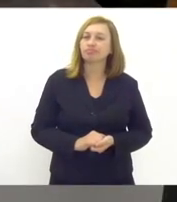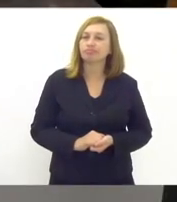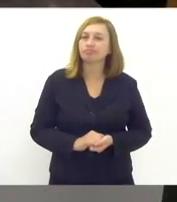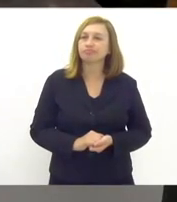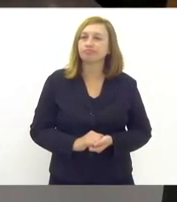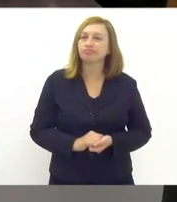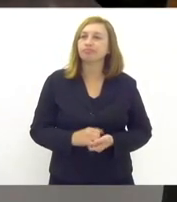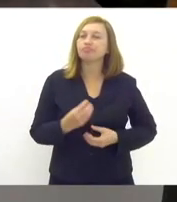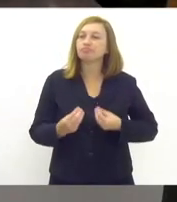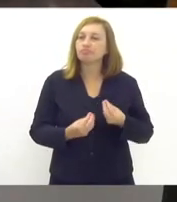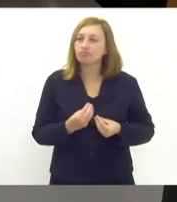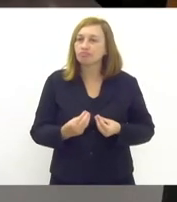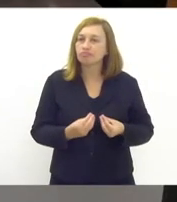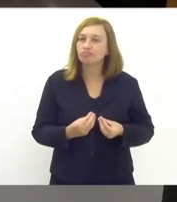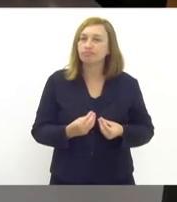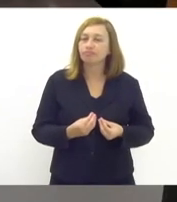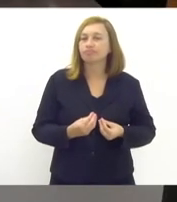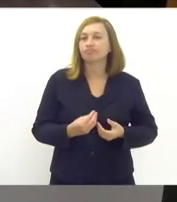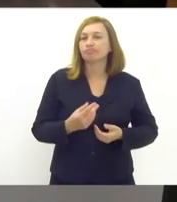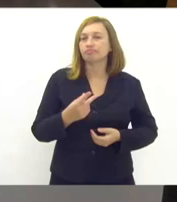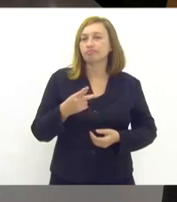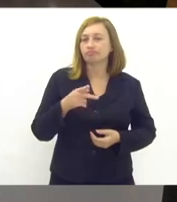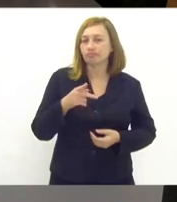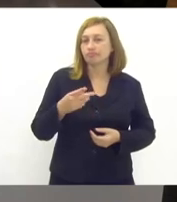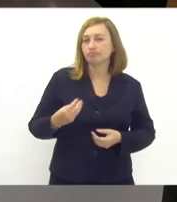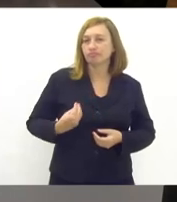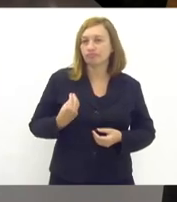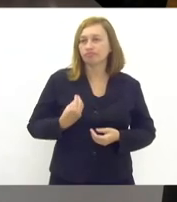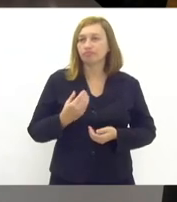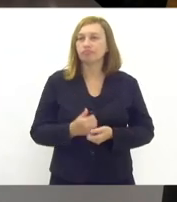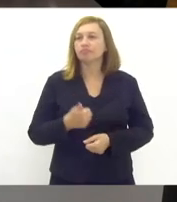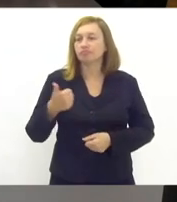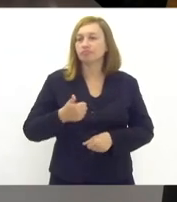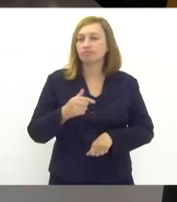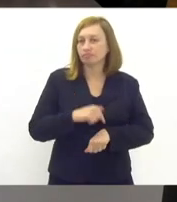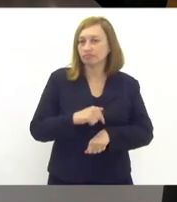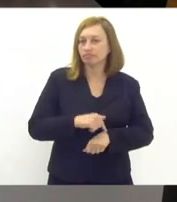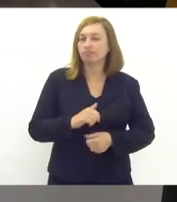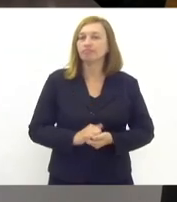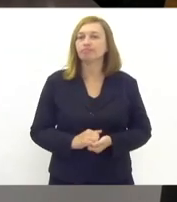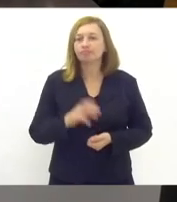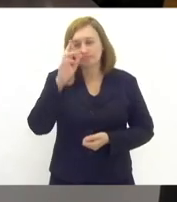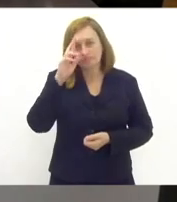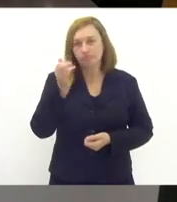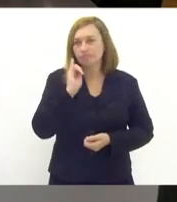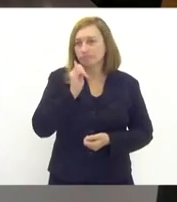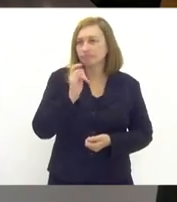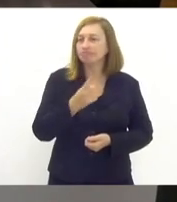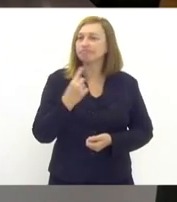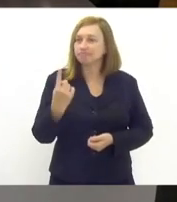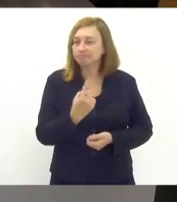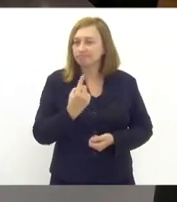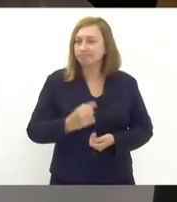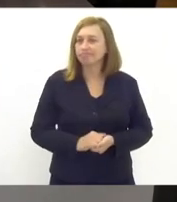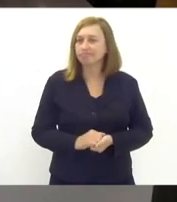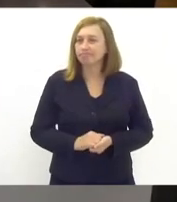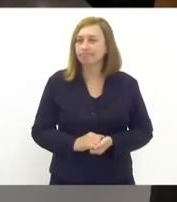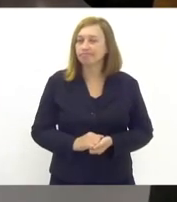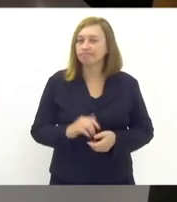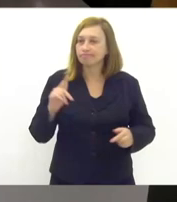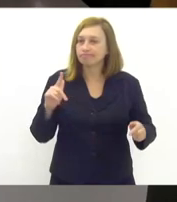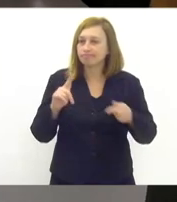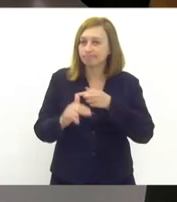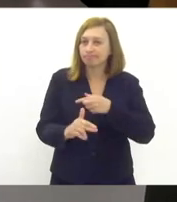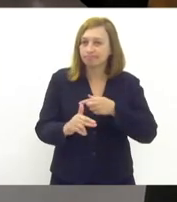em que situação se encontra. Porque durante muito tempo, e num primeiro momento, o senhor relatou para nós aqui que o senhor foi impedido